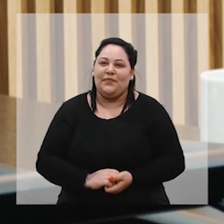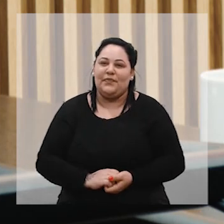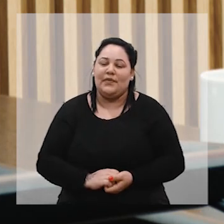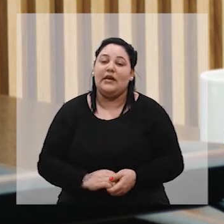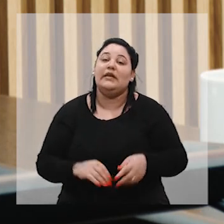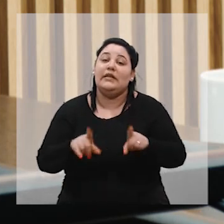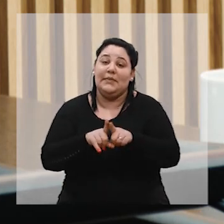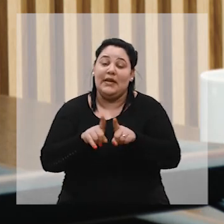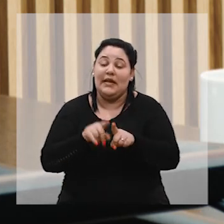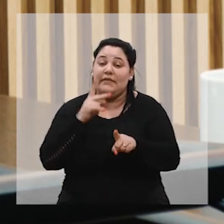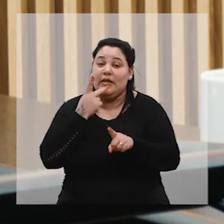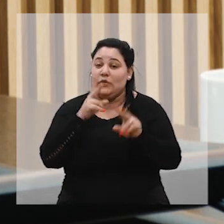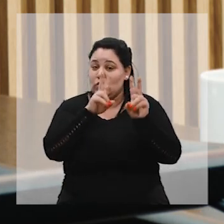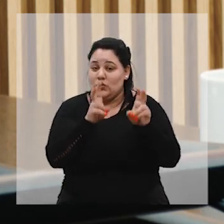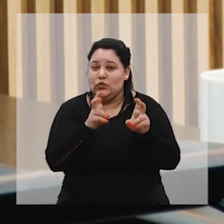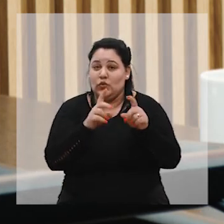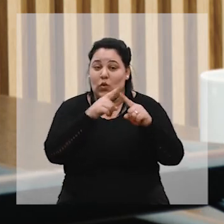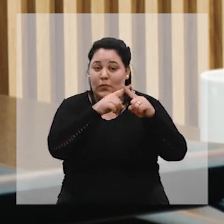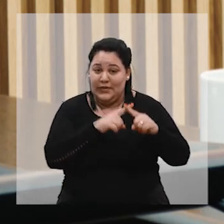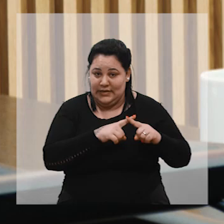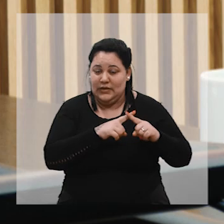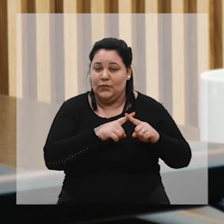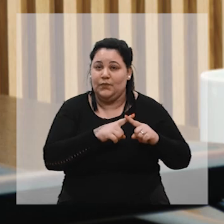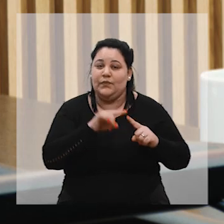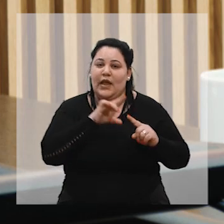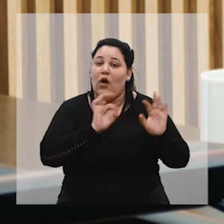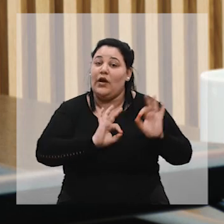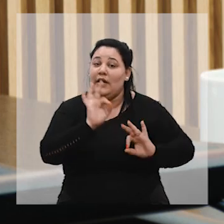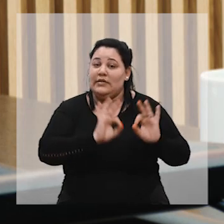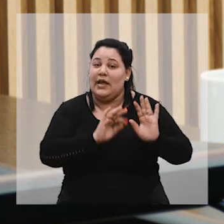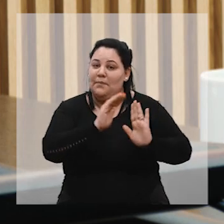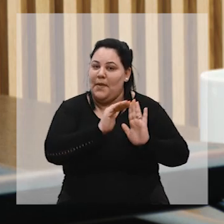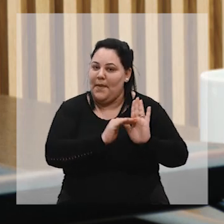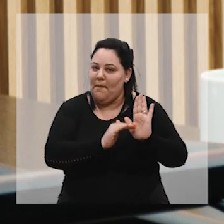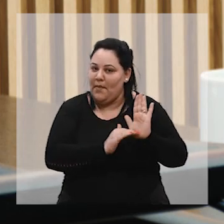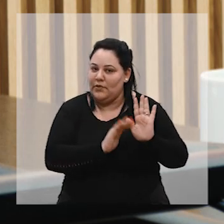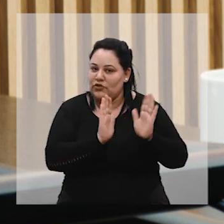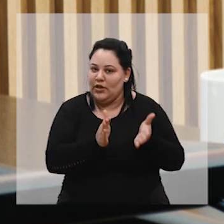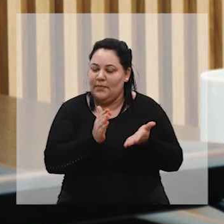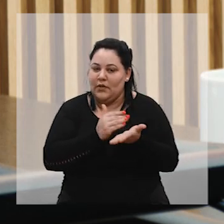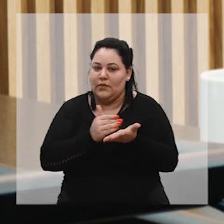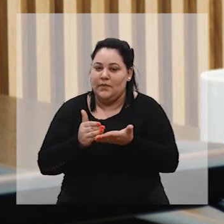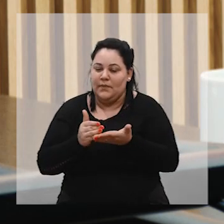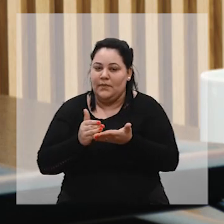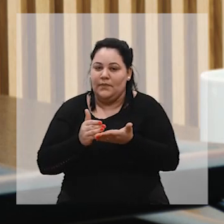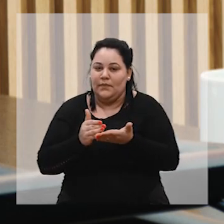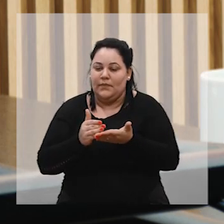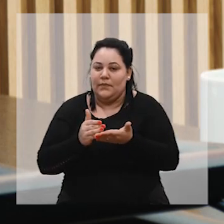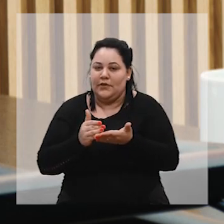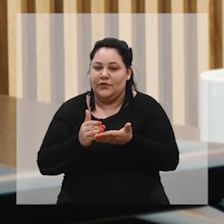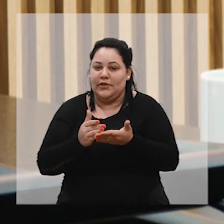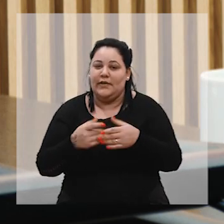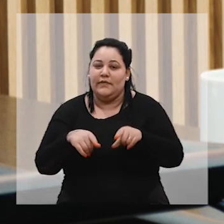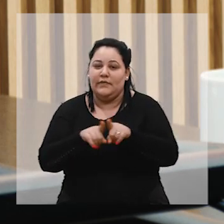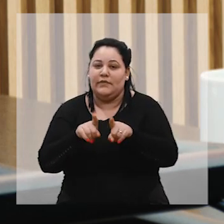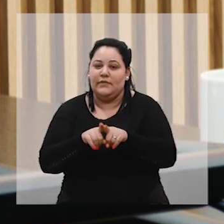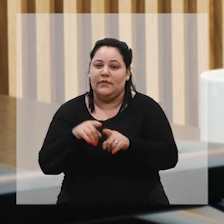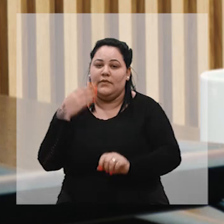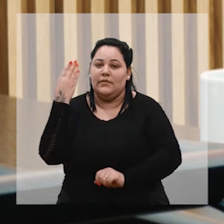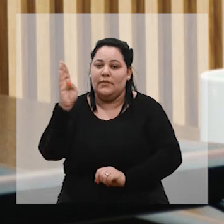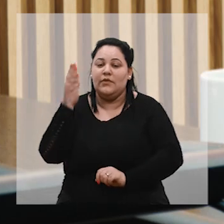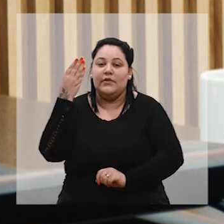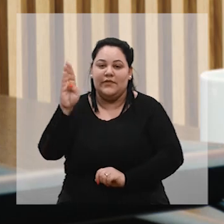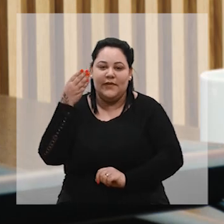tem de competições pela frente. a gente tá com uma competição programada inicialmente pra Bolívia. Pra